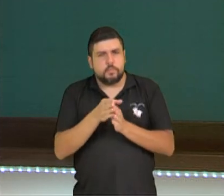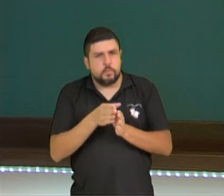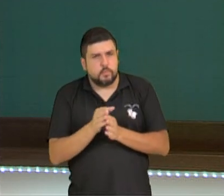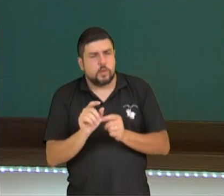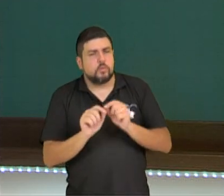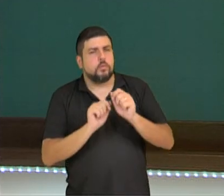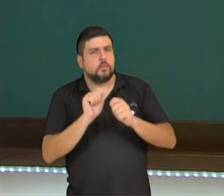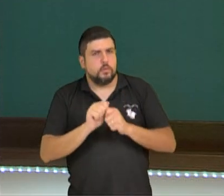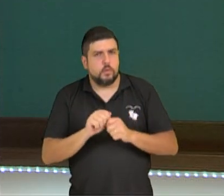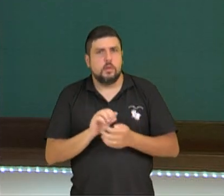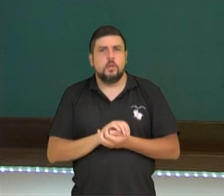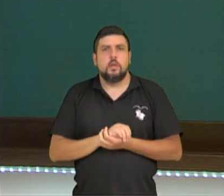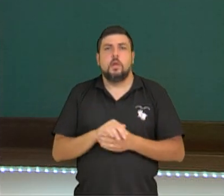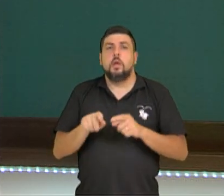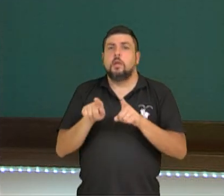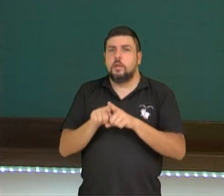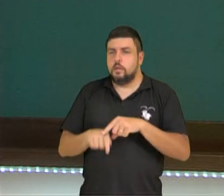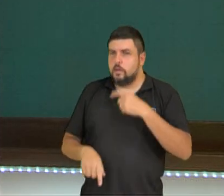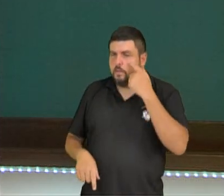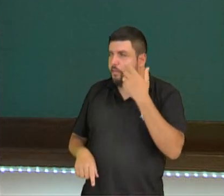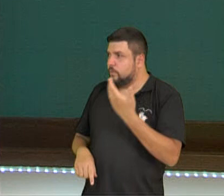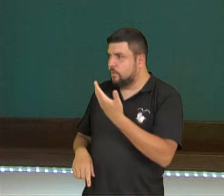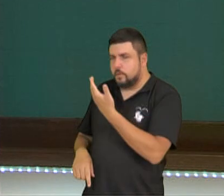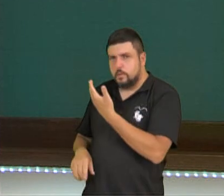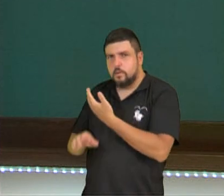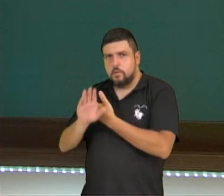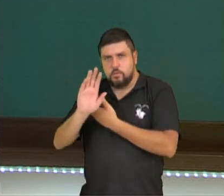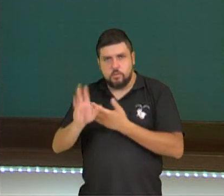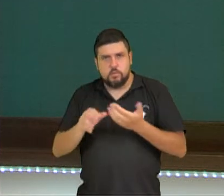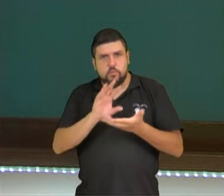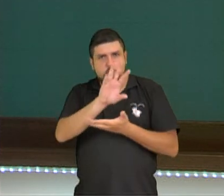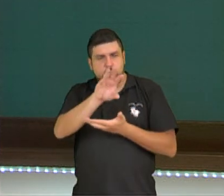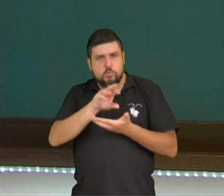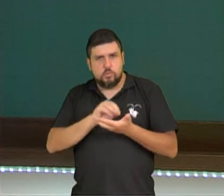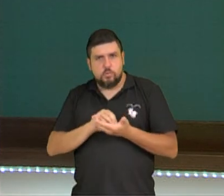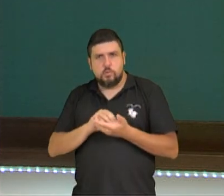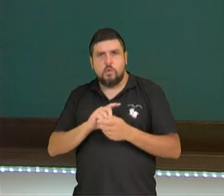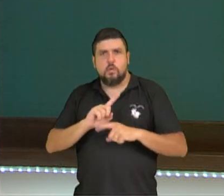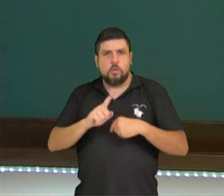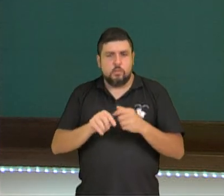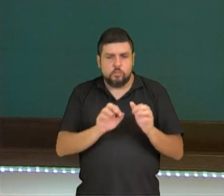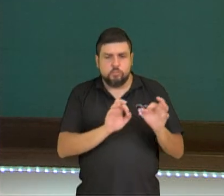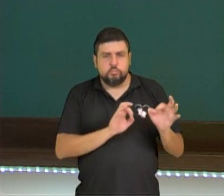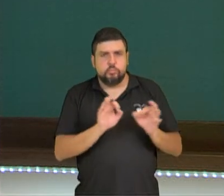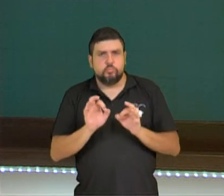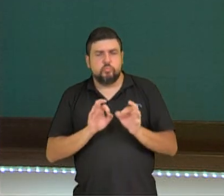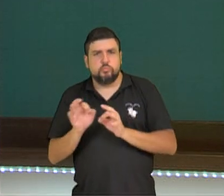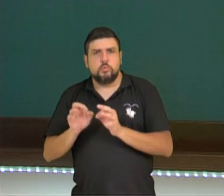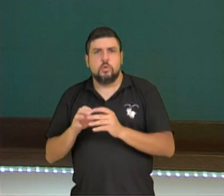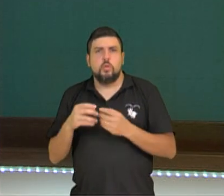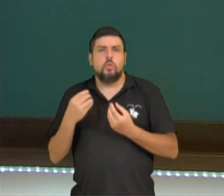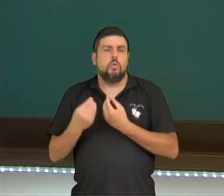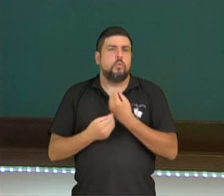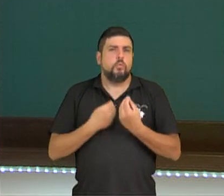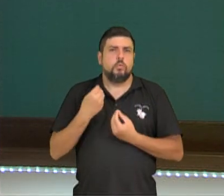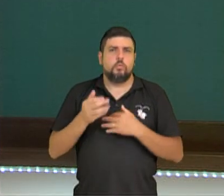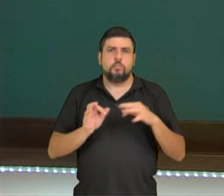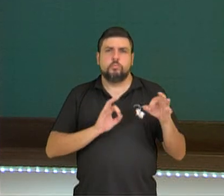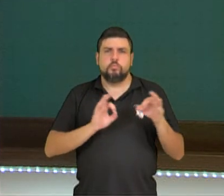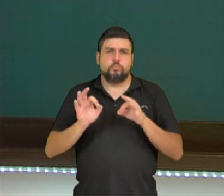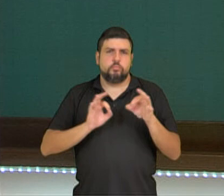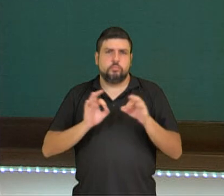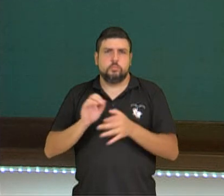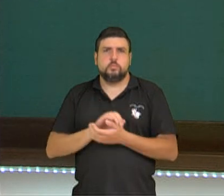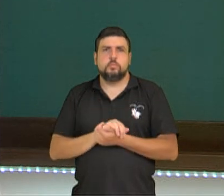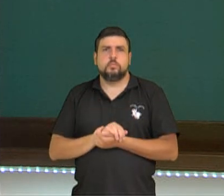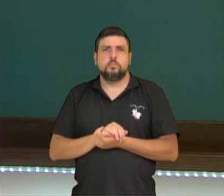devem fazer, também aqui os desenhos para que depois vocês possam montar. E como que vai ficar montada essa tabela? Então